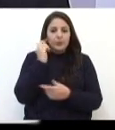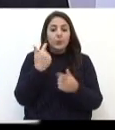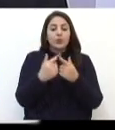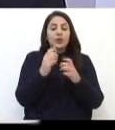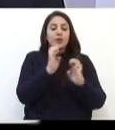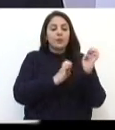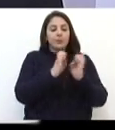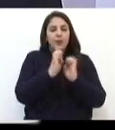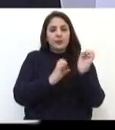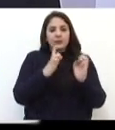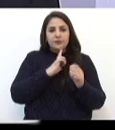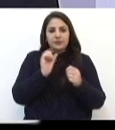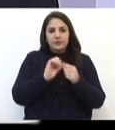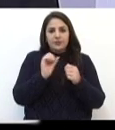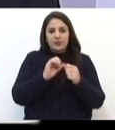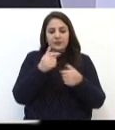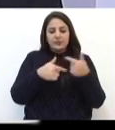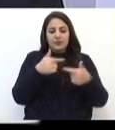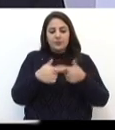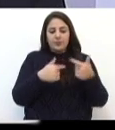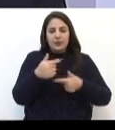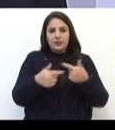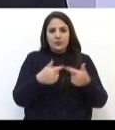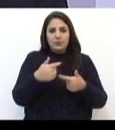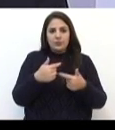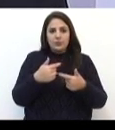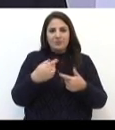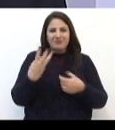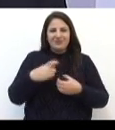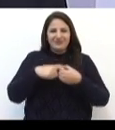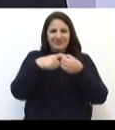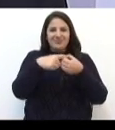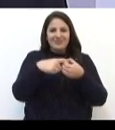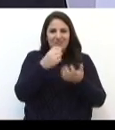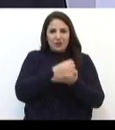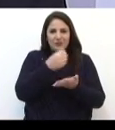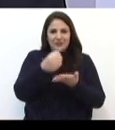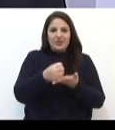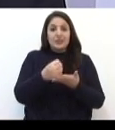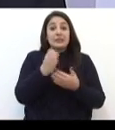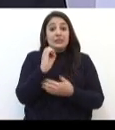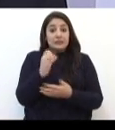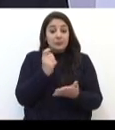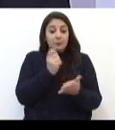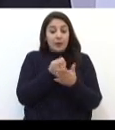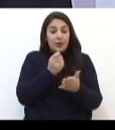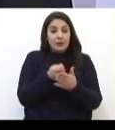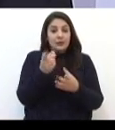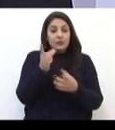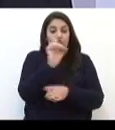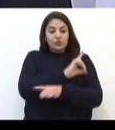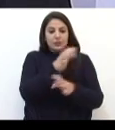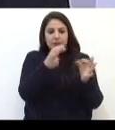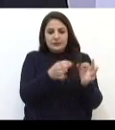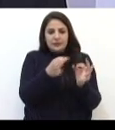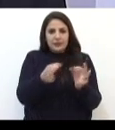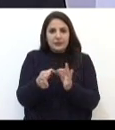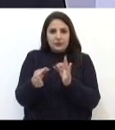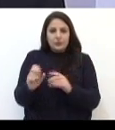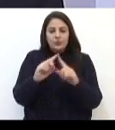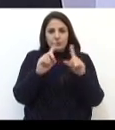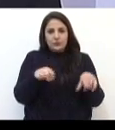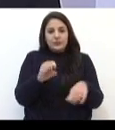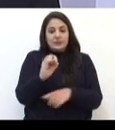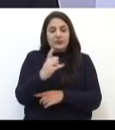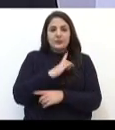de quais empresas prestam serviço terceirizado no município de Passo Fundo, se essas empresas elas estão pagando em dia esses funcionários, se os